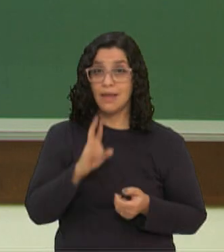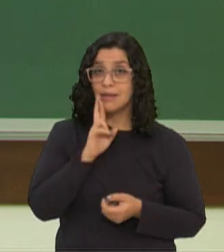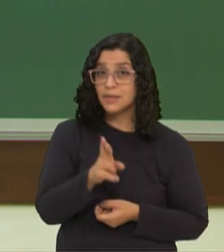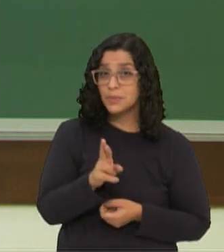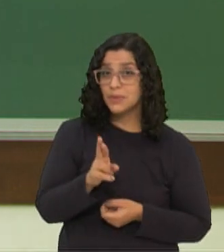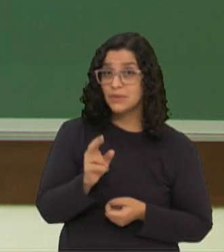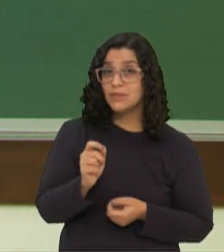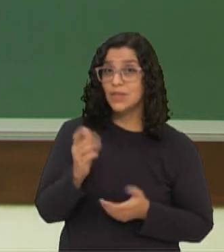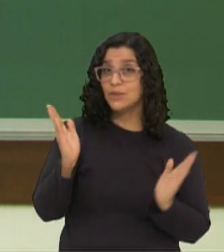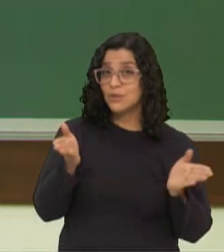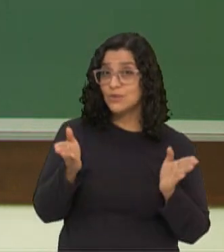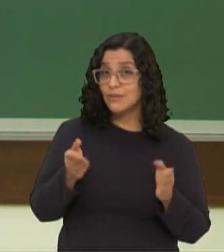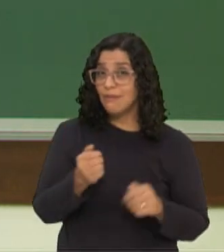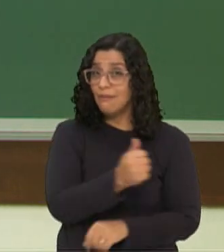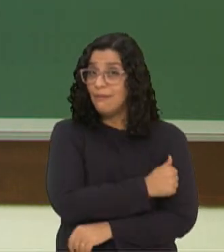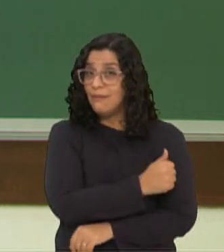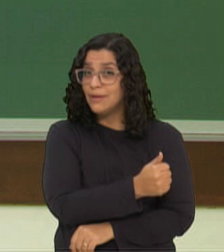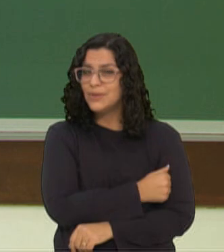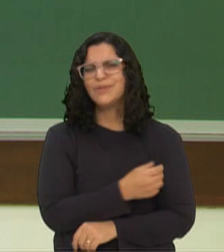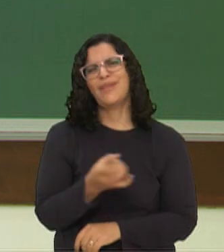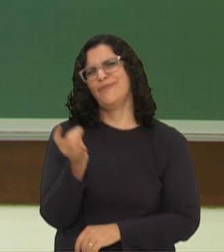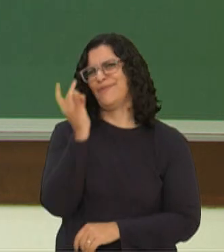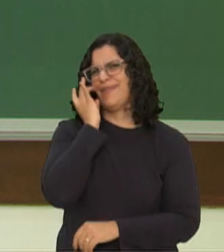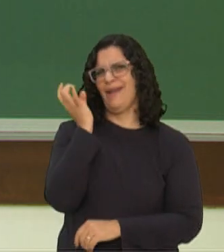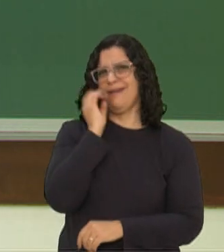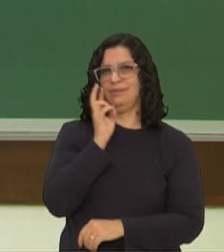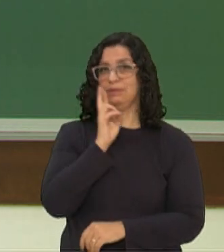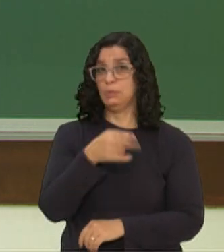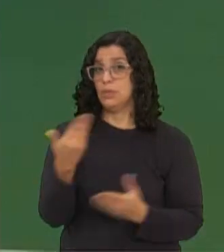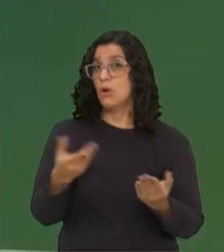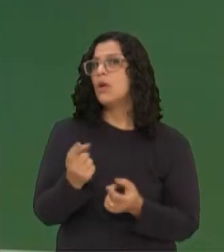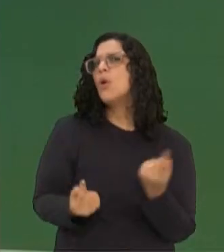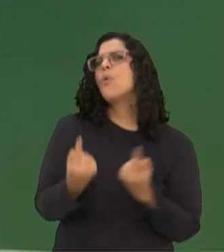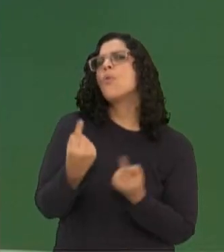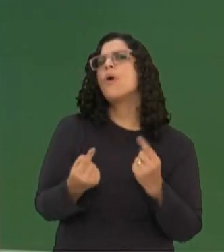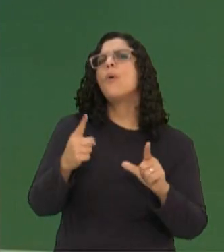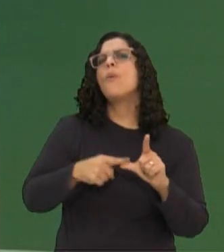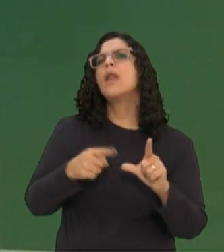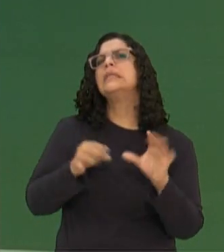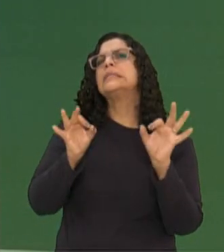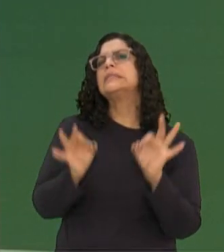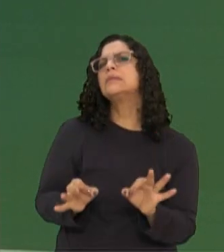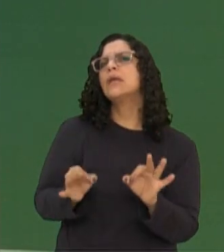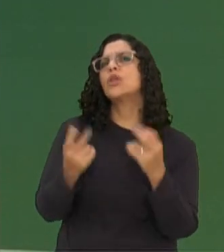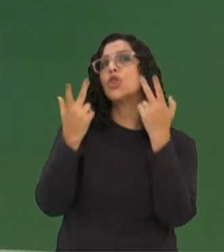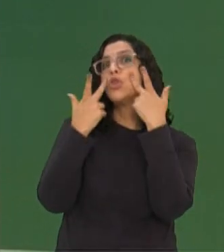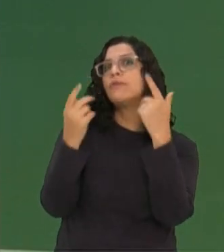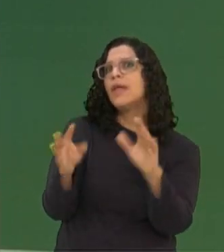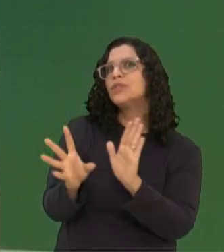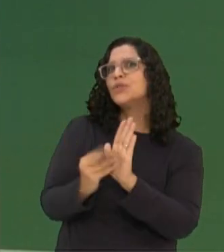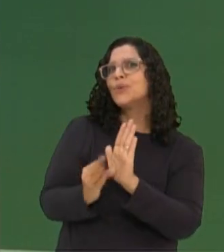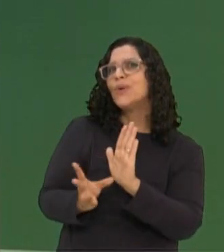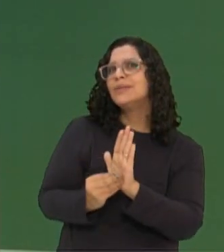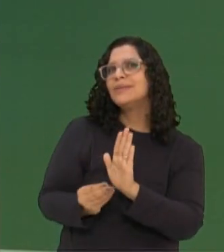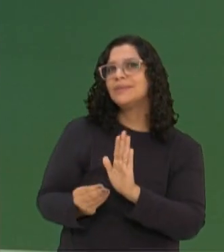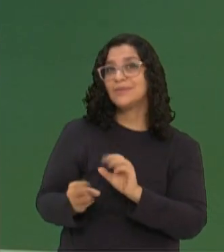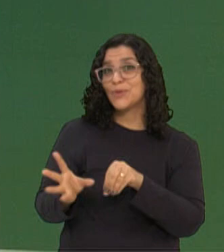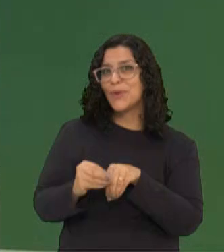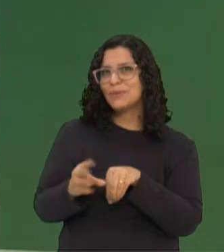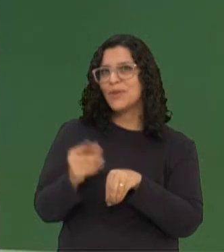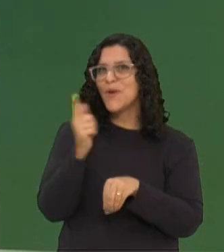Responderam, caríssimos alunos? Essa questão ficou bem fácil. Qual que vai ser a novidade do conhecimento que ela vai trazer, o